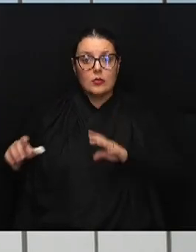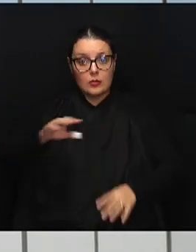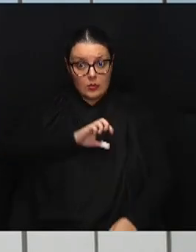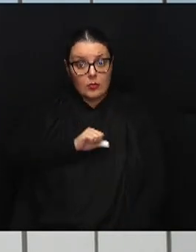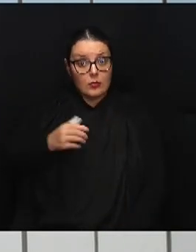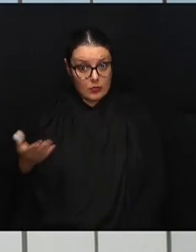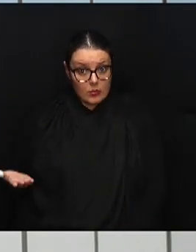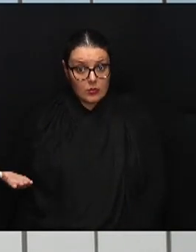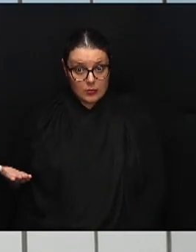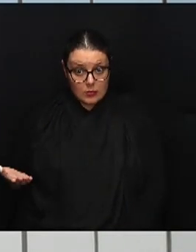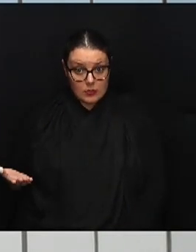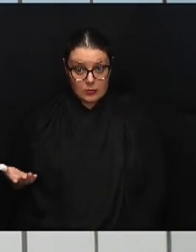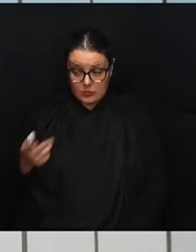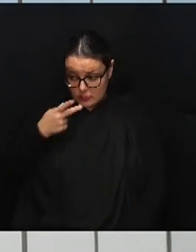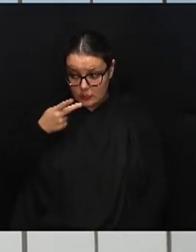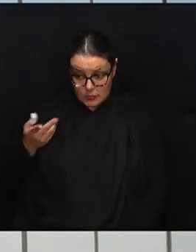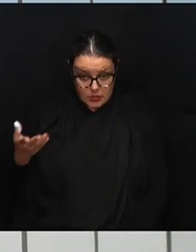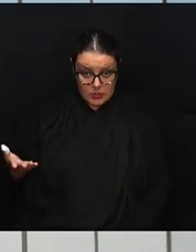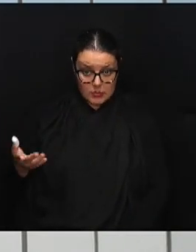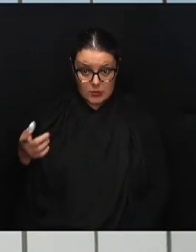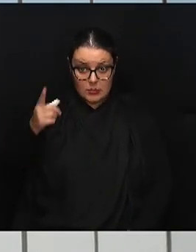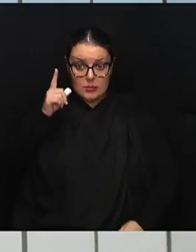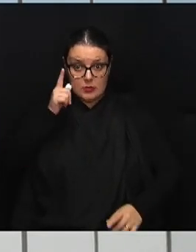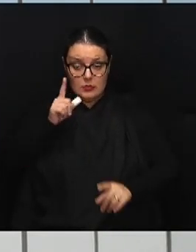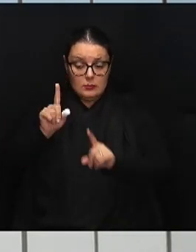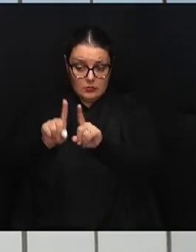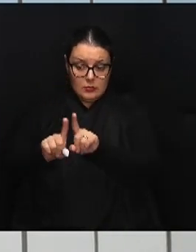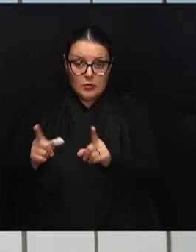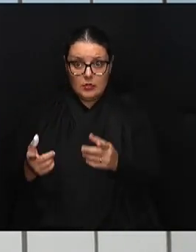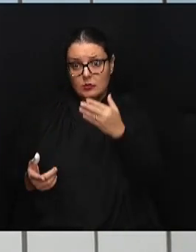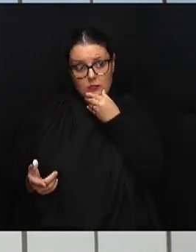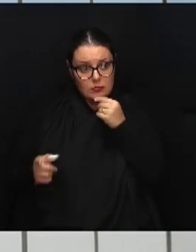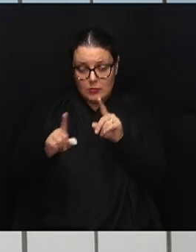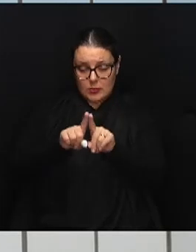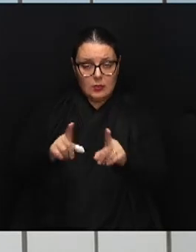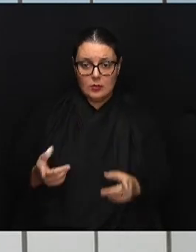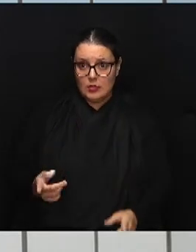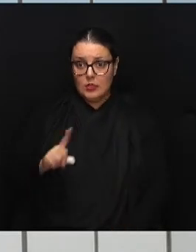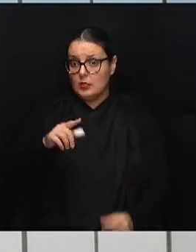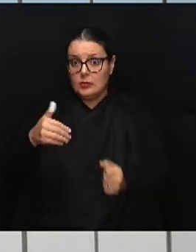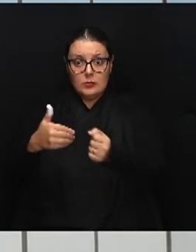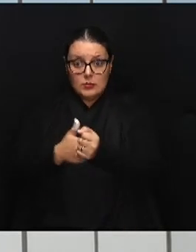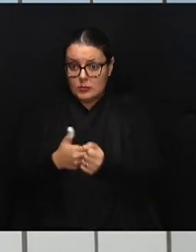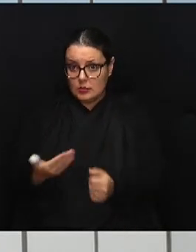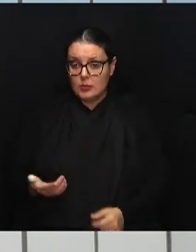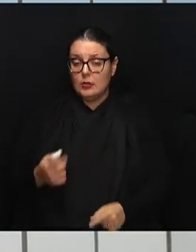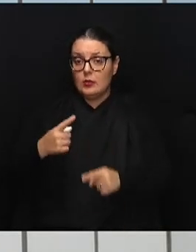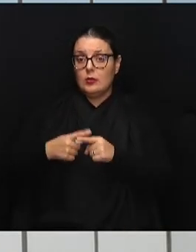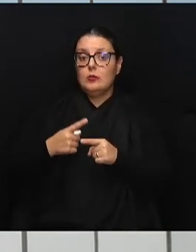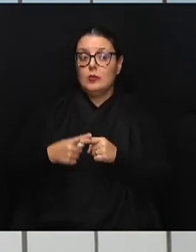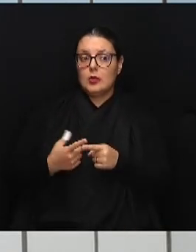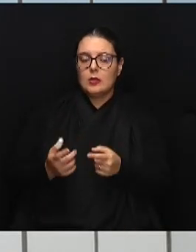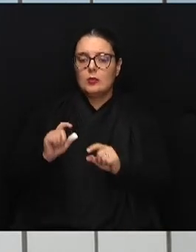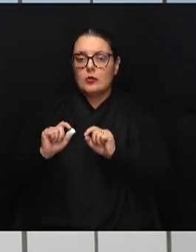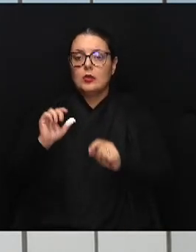muito, né? E dizer isso para a sua parceria, né? Não esconder, Porque o que acontece